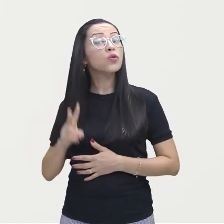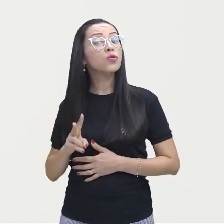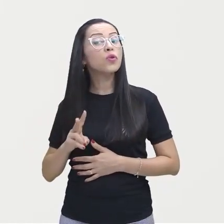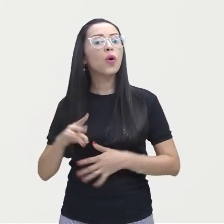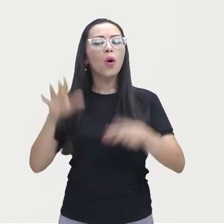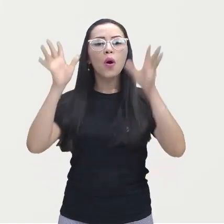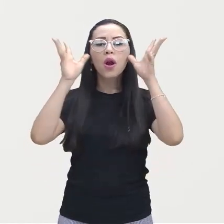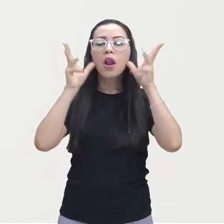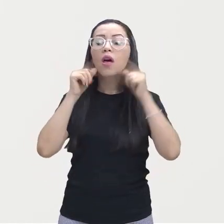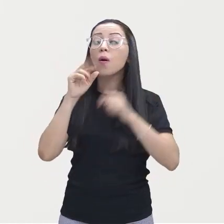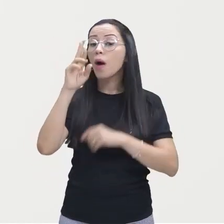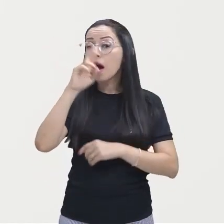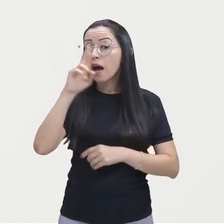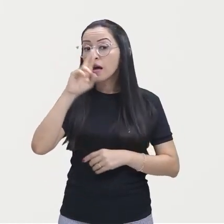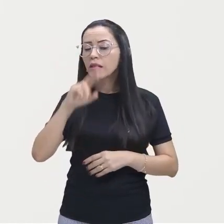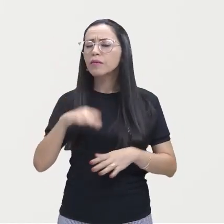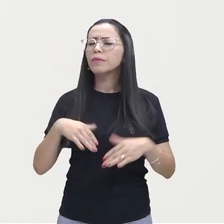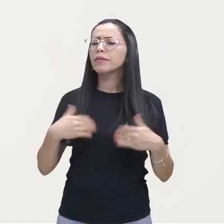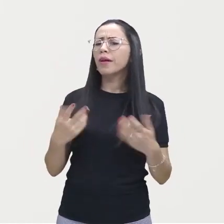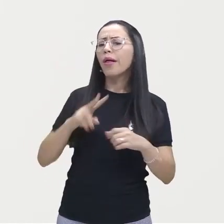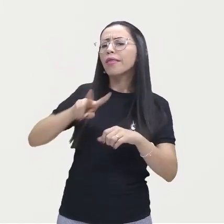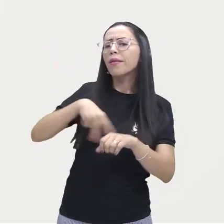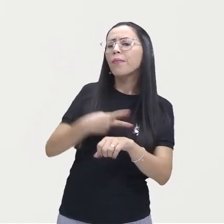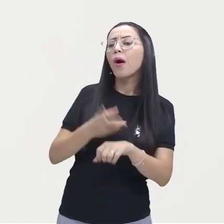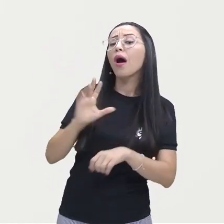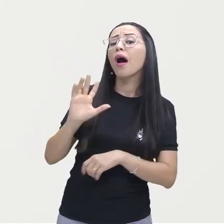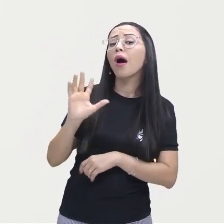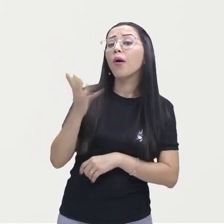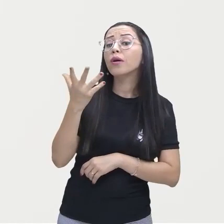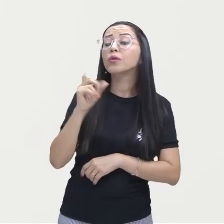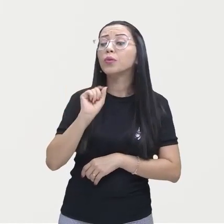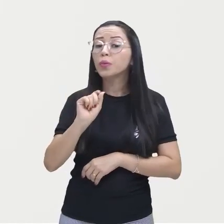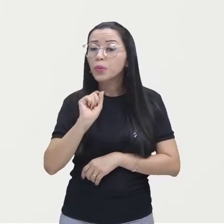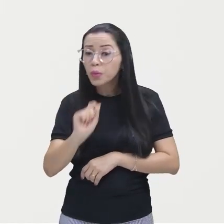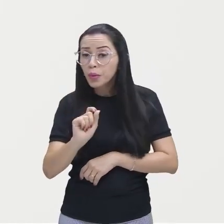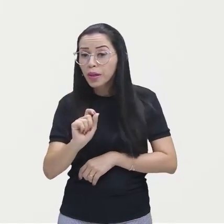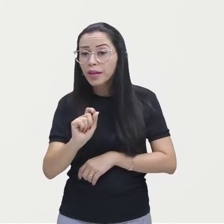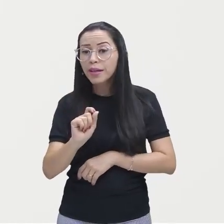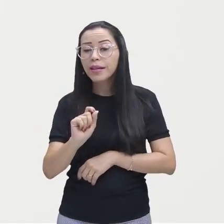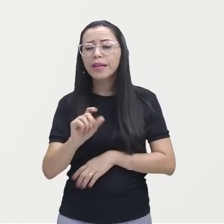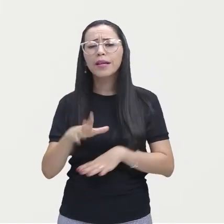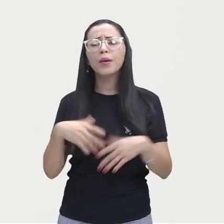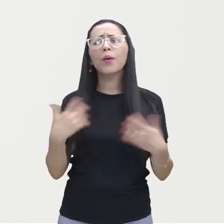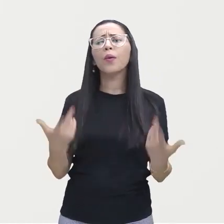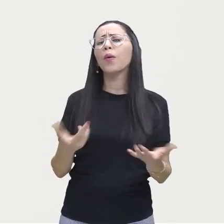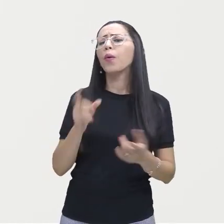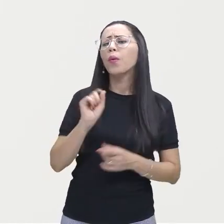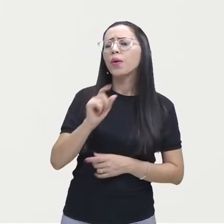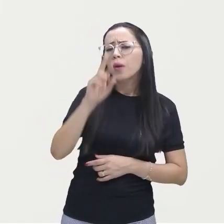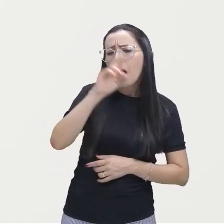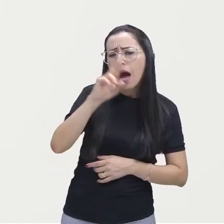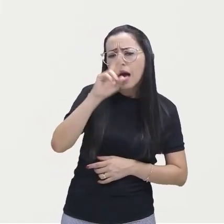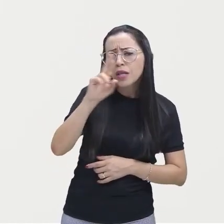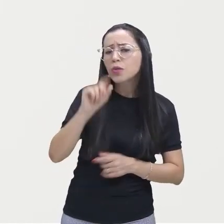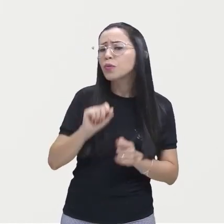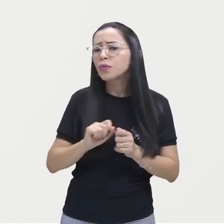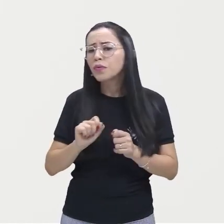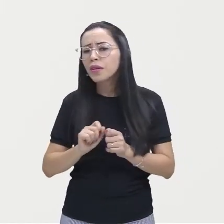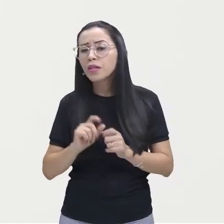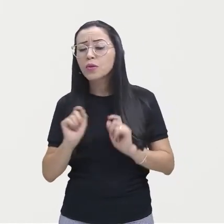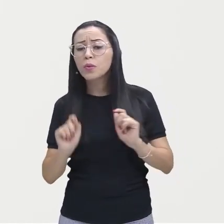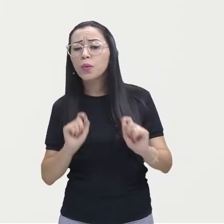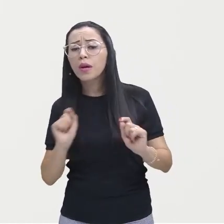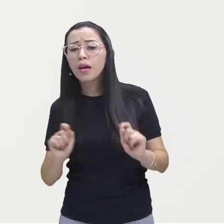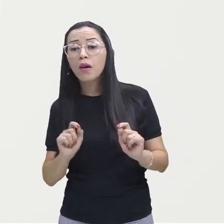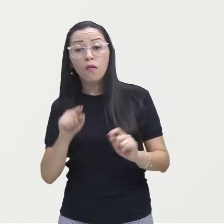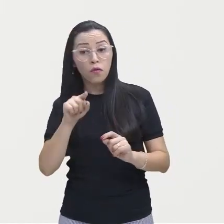que acontece? Será que o ratinho se livra dessa? O que o ratinho faz? Então, você prestou